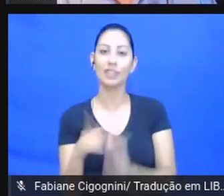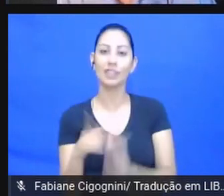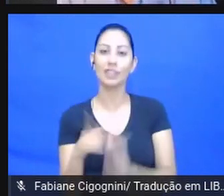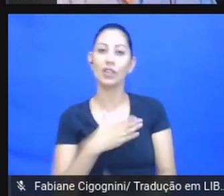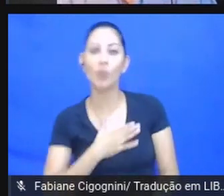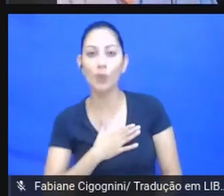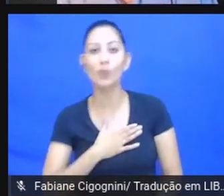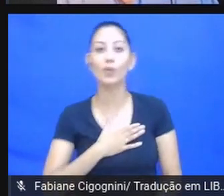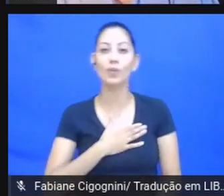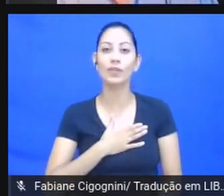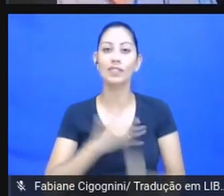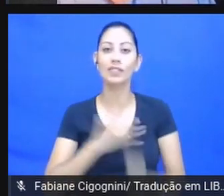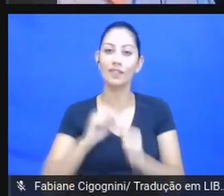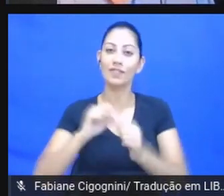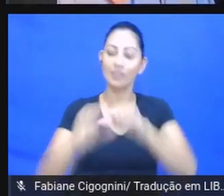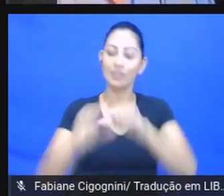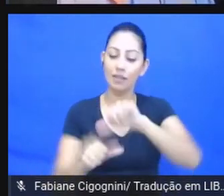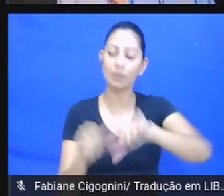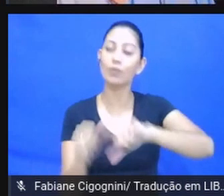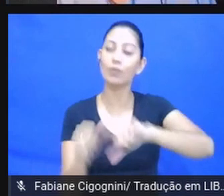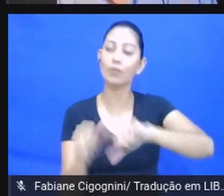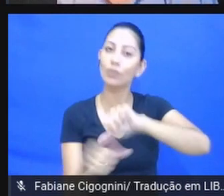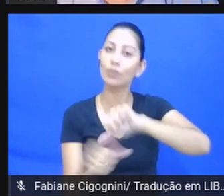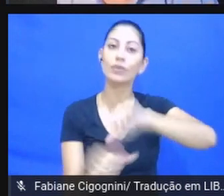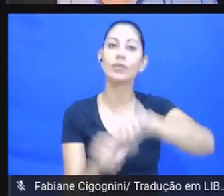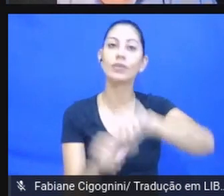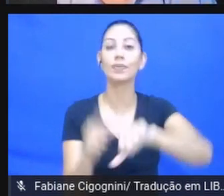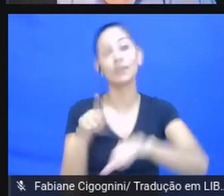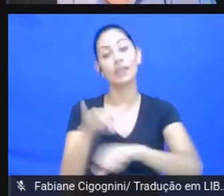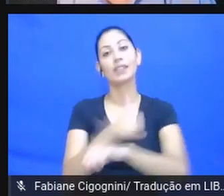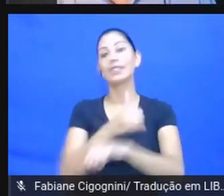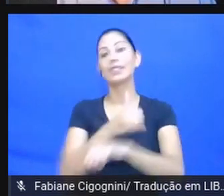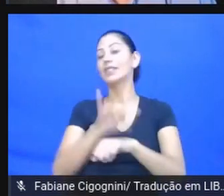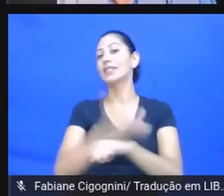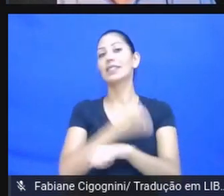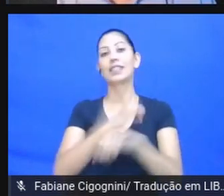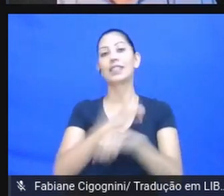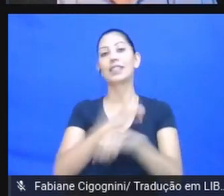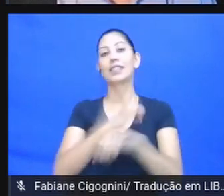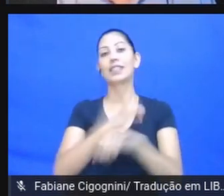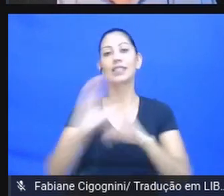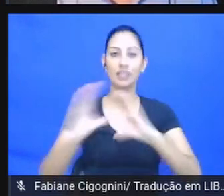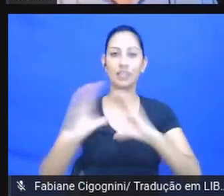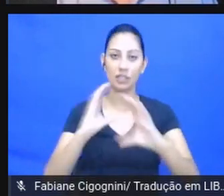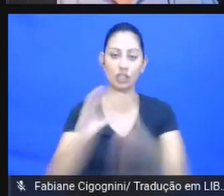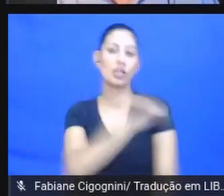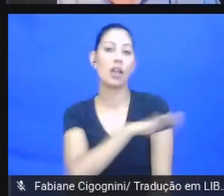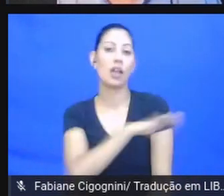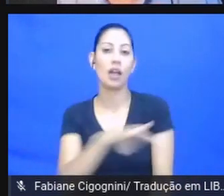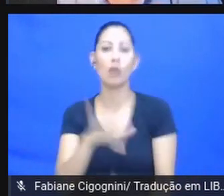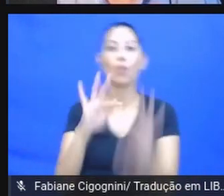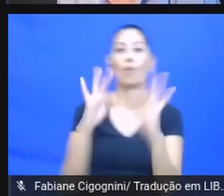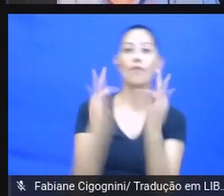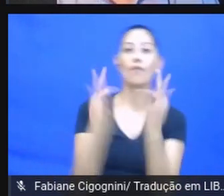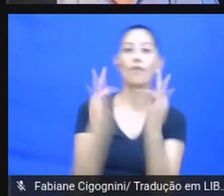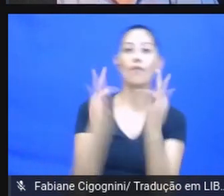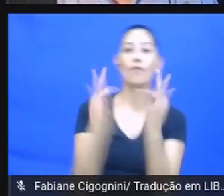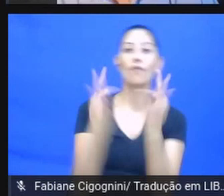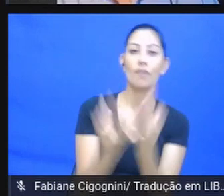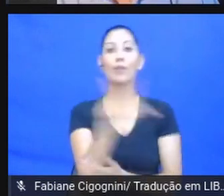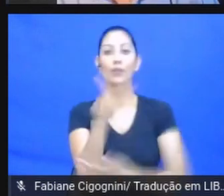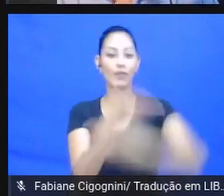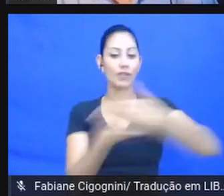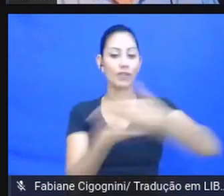né? E isso repercute em todas as estratégias de comunicação com alunos, pais, entre